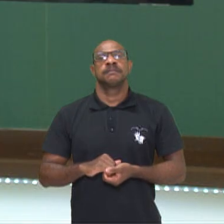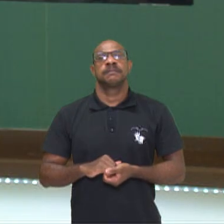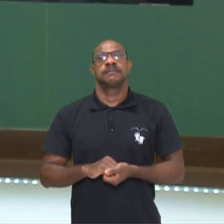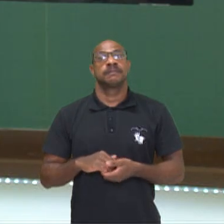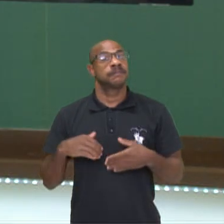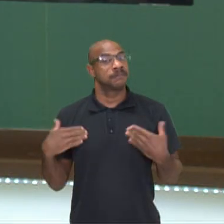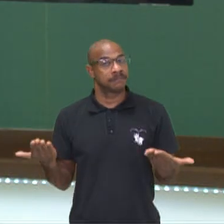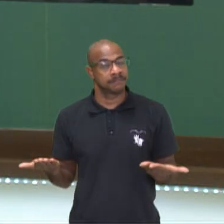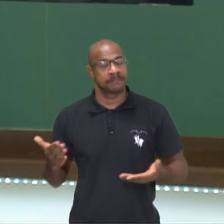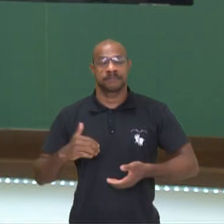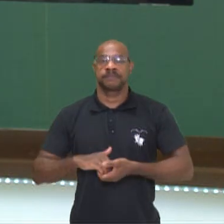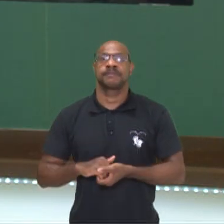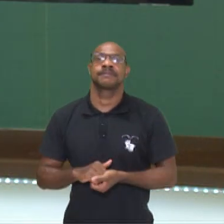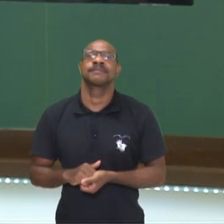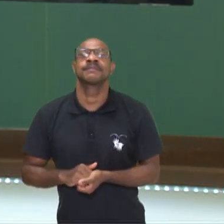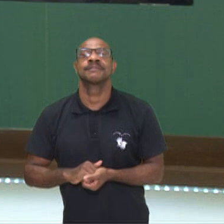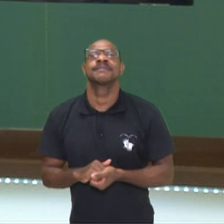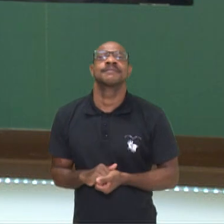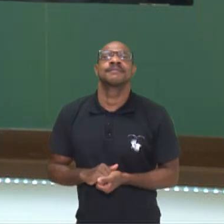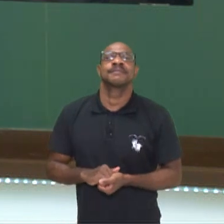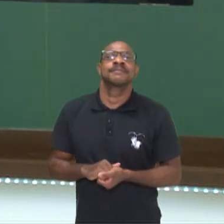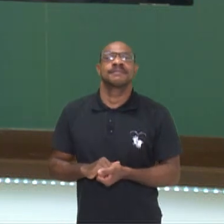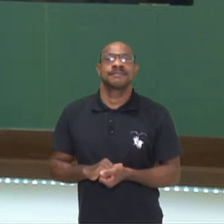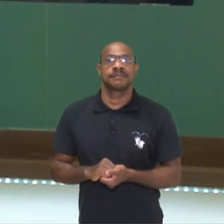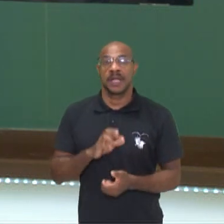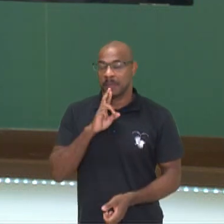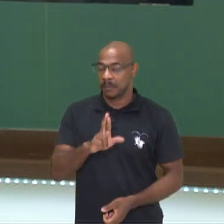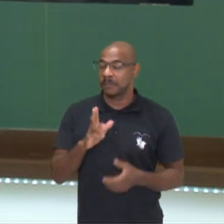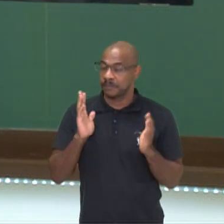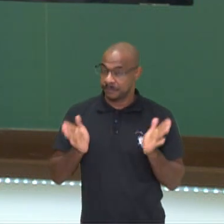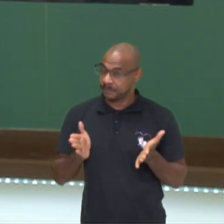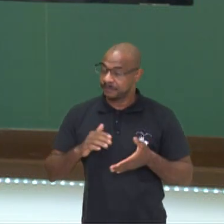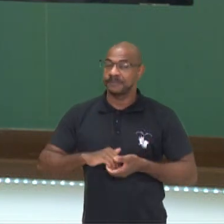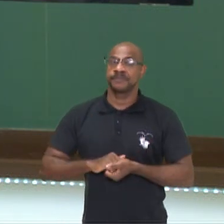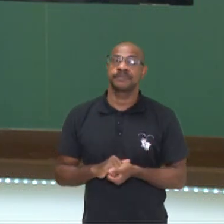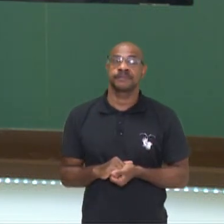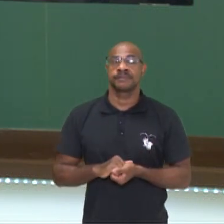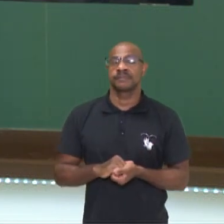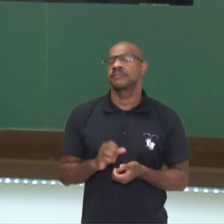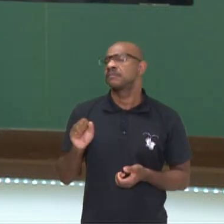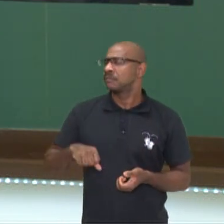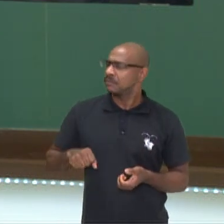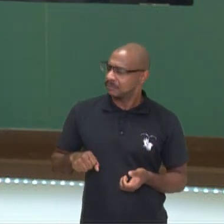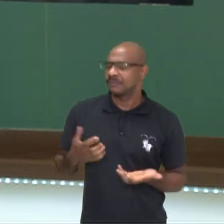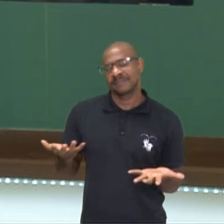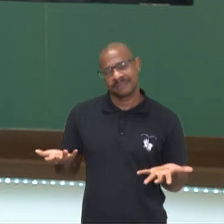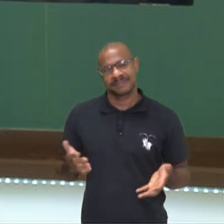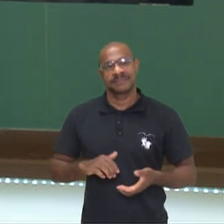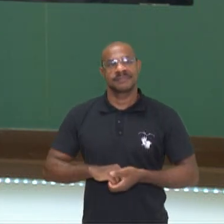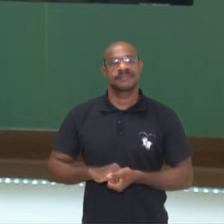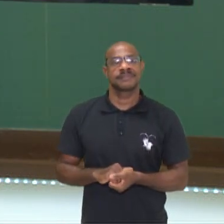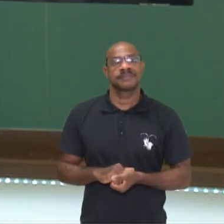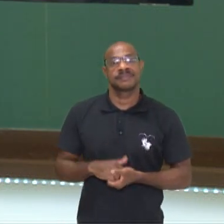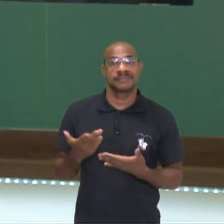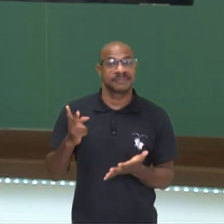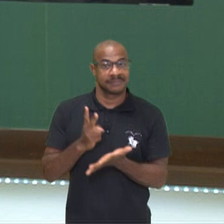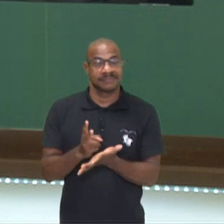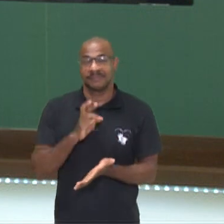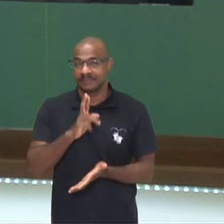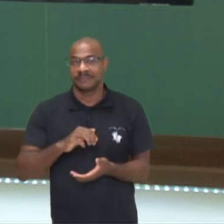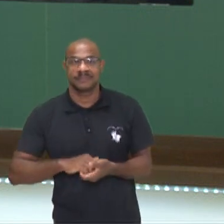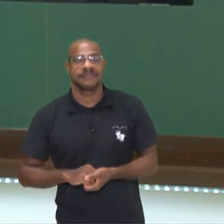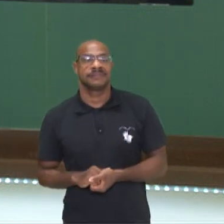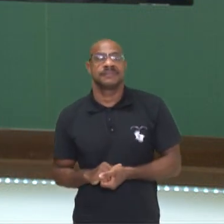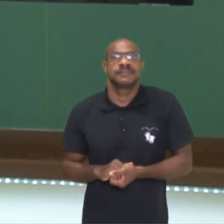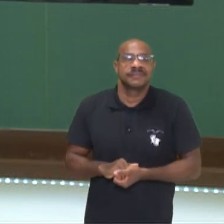E a e aí responderam Claro que sim como que não né É sempre respondem